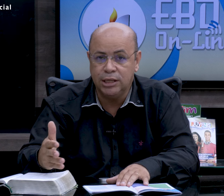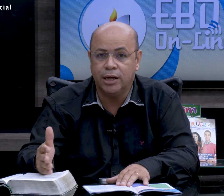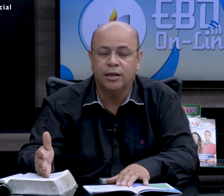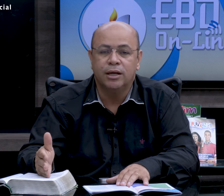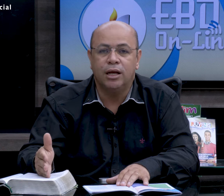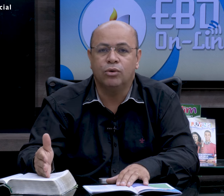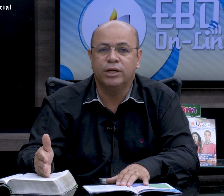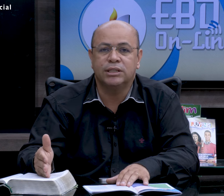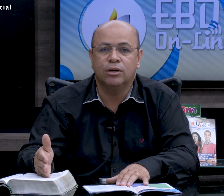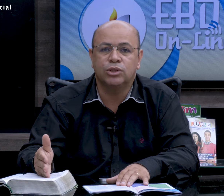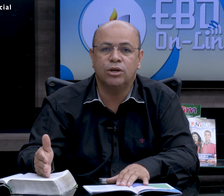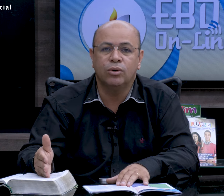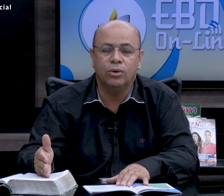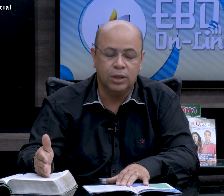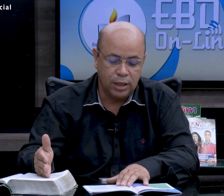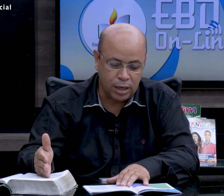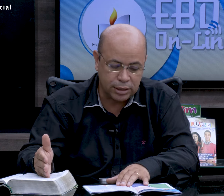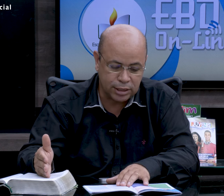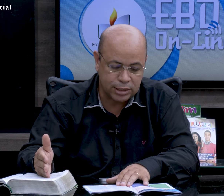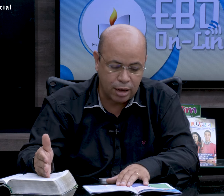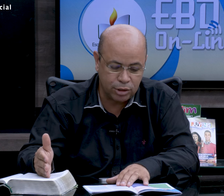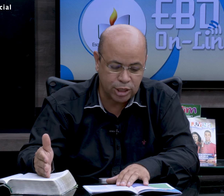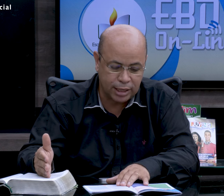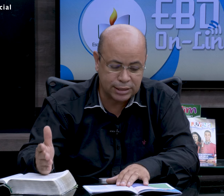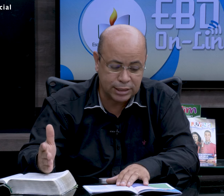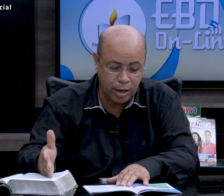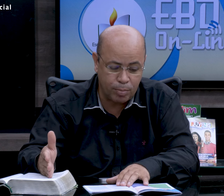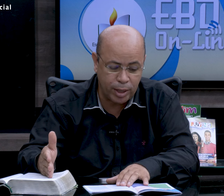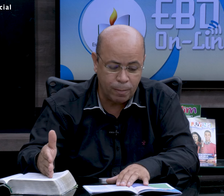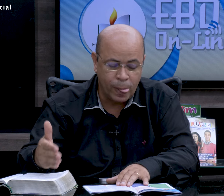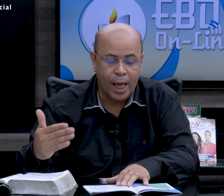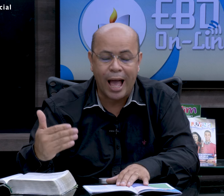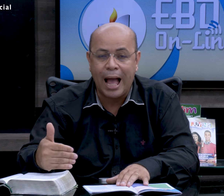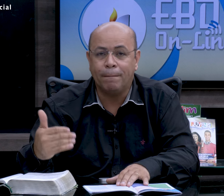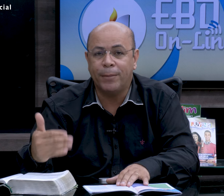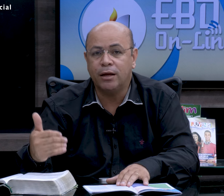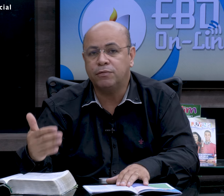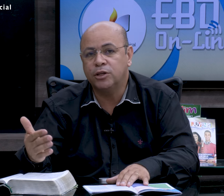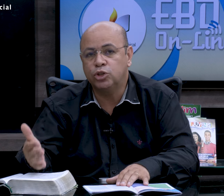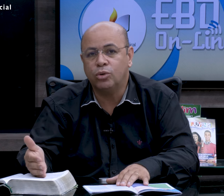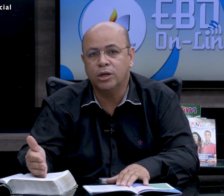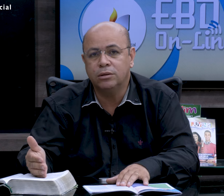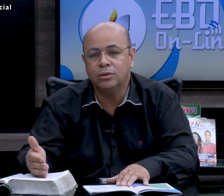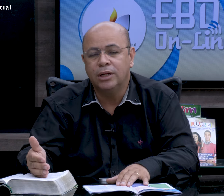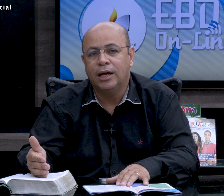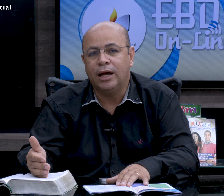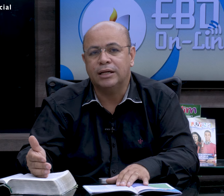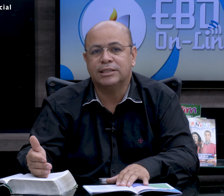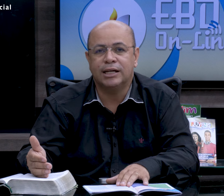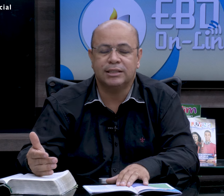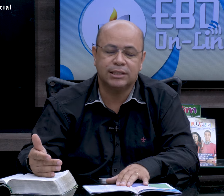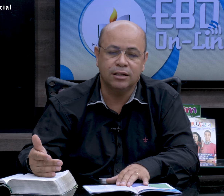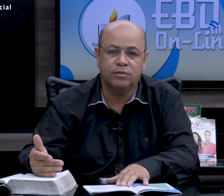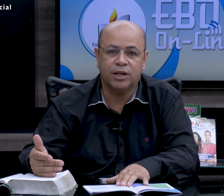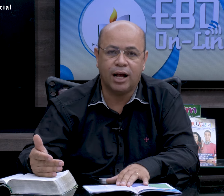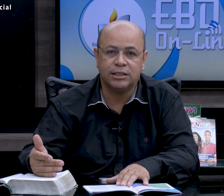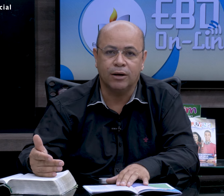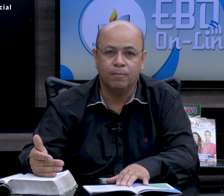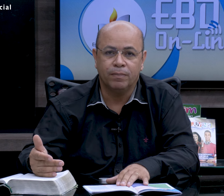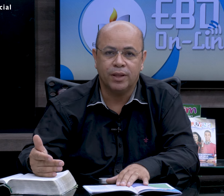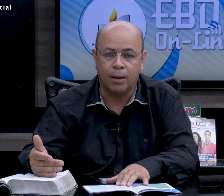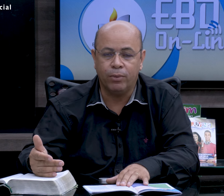prossiga em conhecer o senhor é necessário estar sempre aperfeiçoando essa